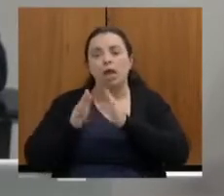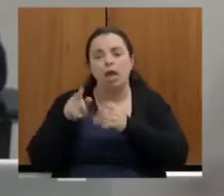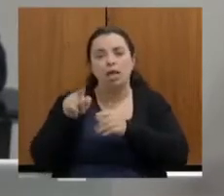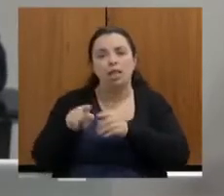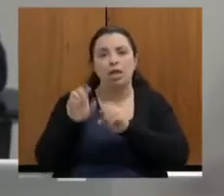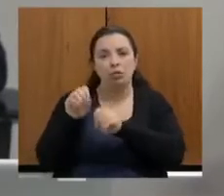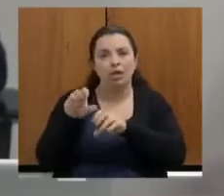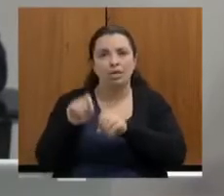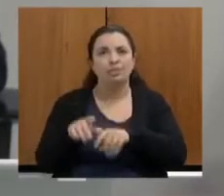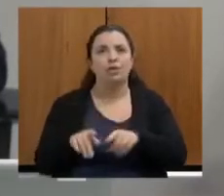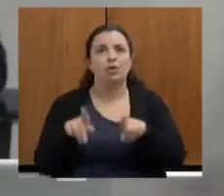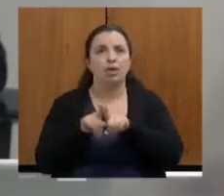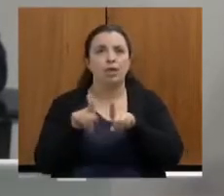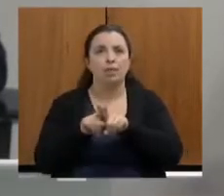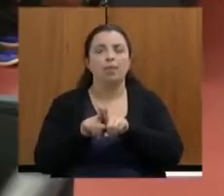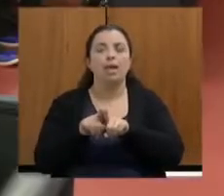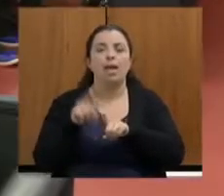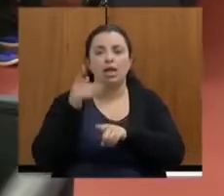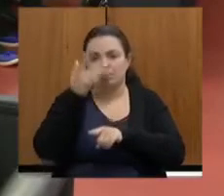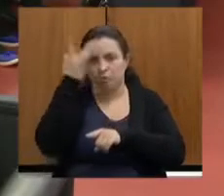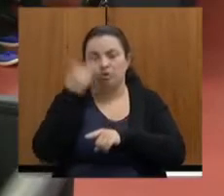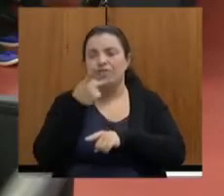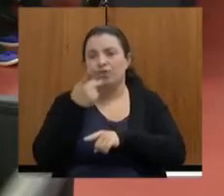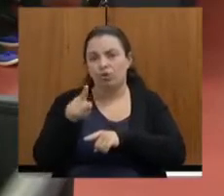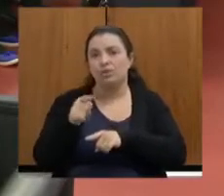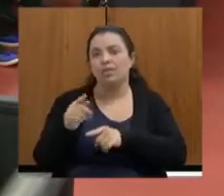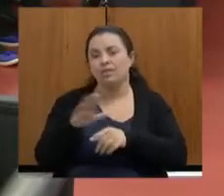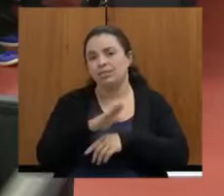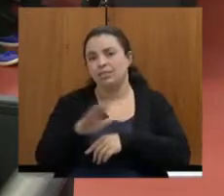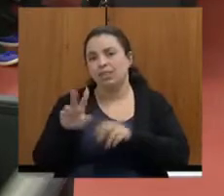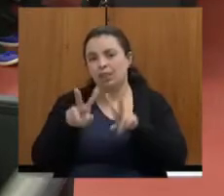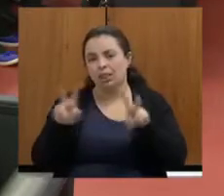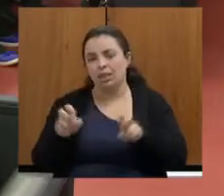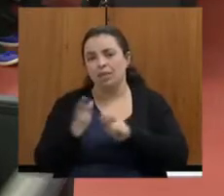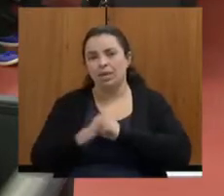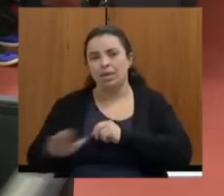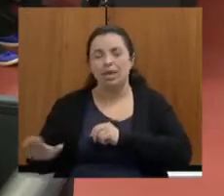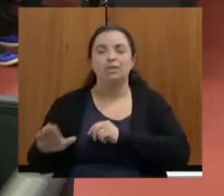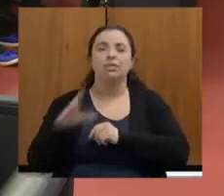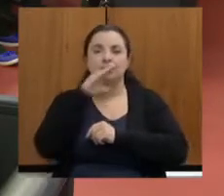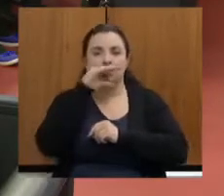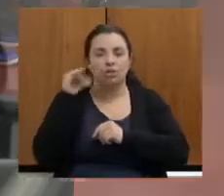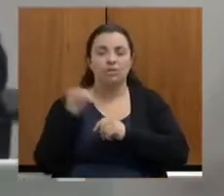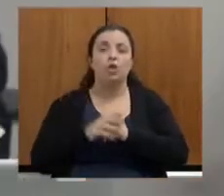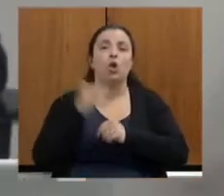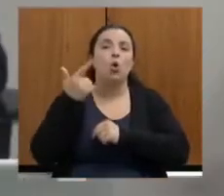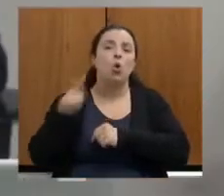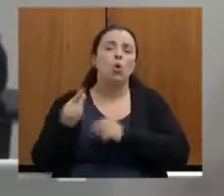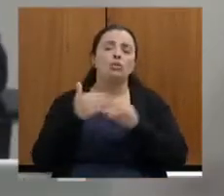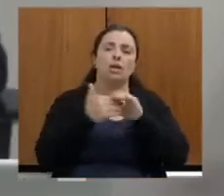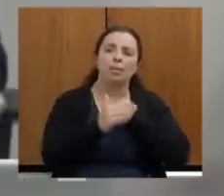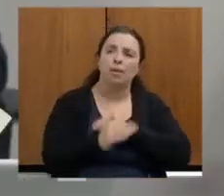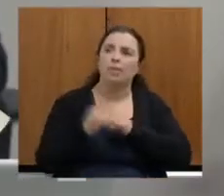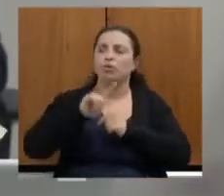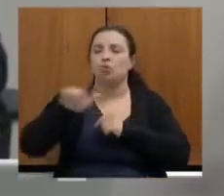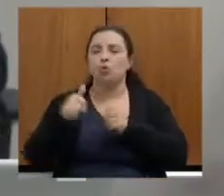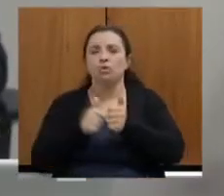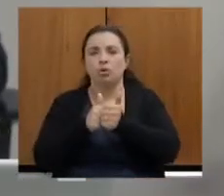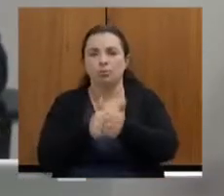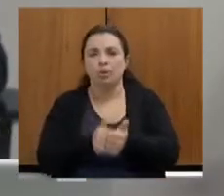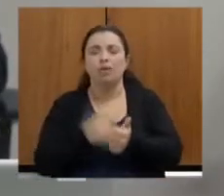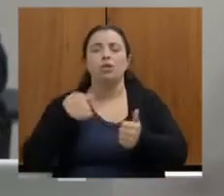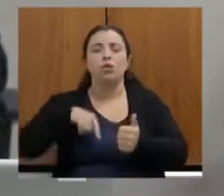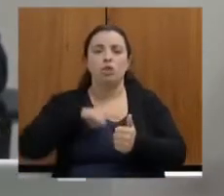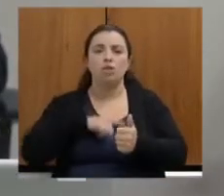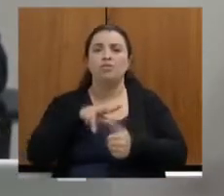educação que nos foi trazido aqui das crianças e adolescentes tá bem demais encaminhamentos acompanhamentos outras demandas